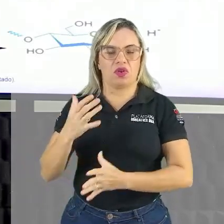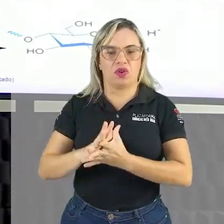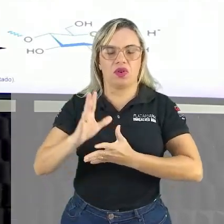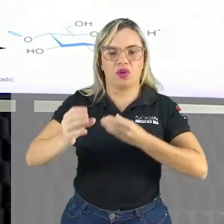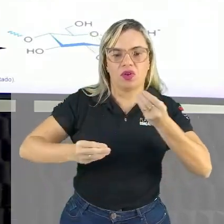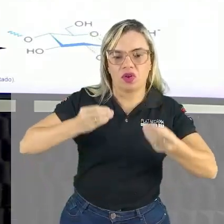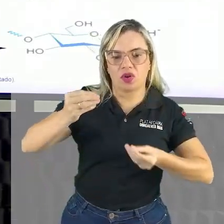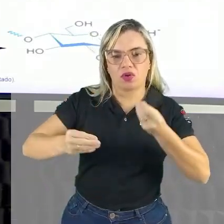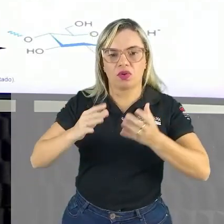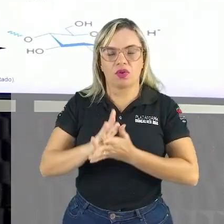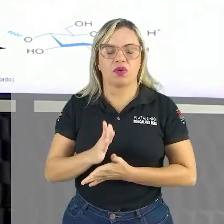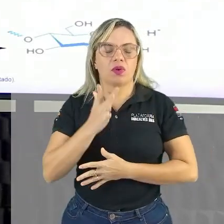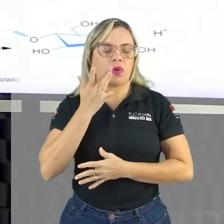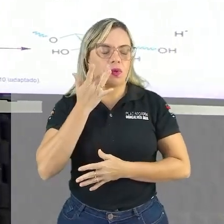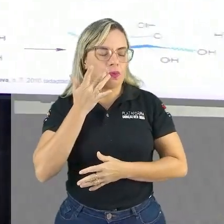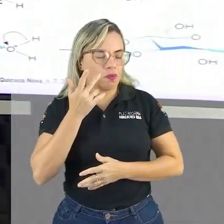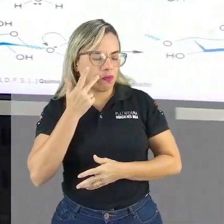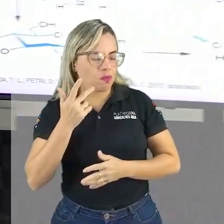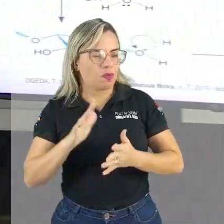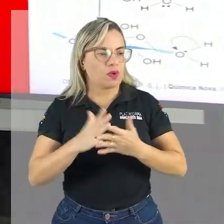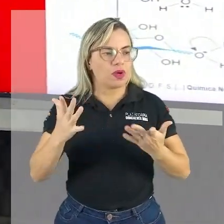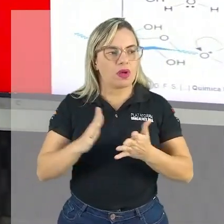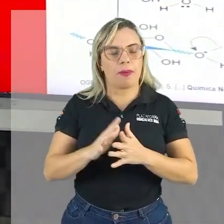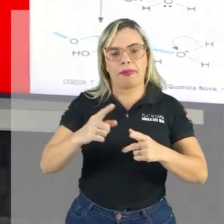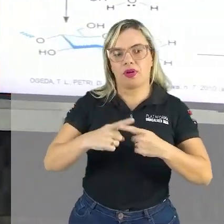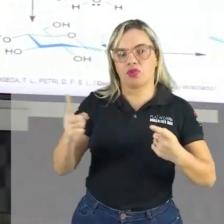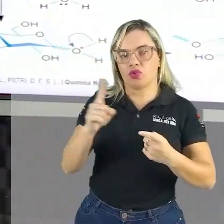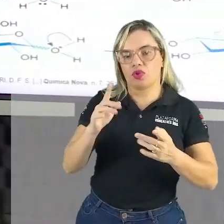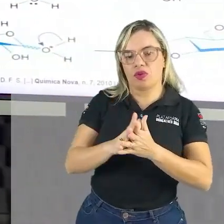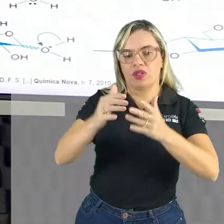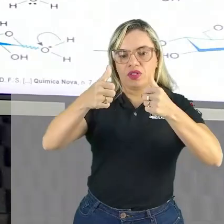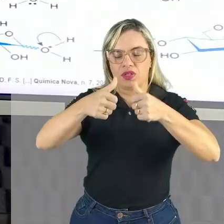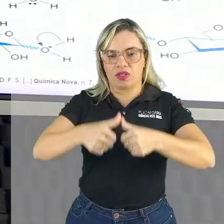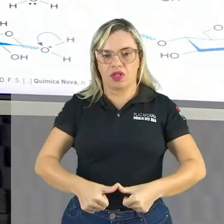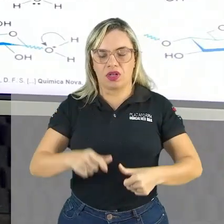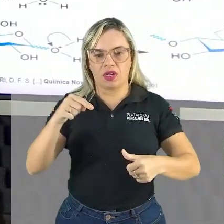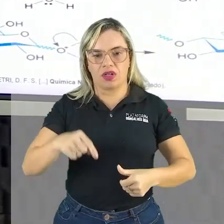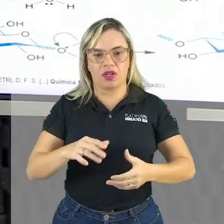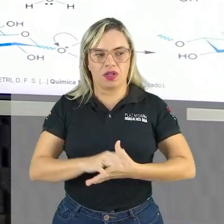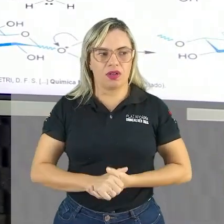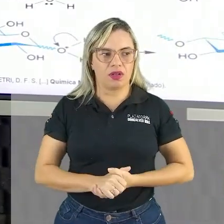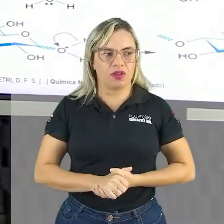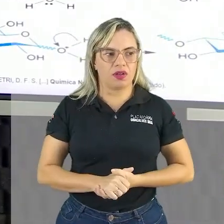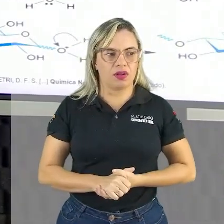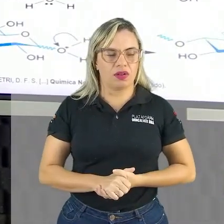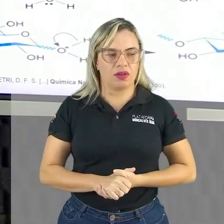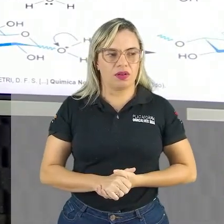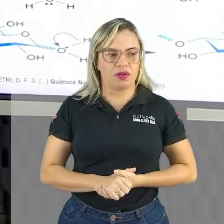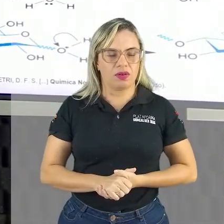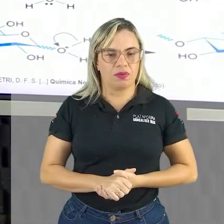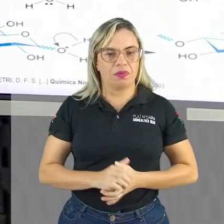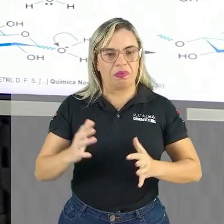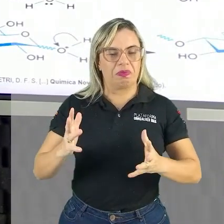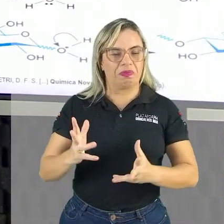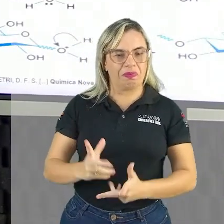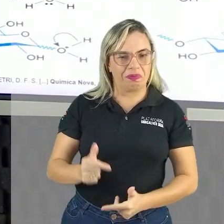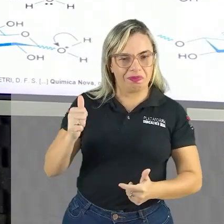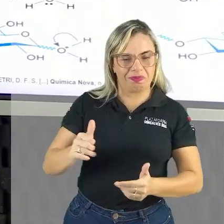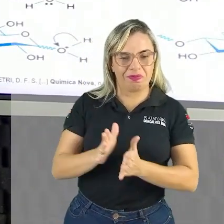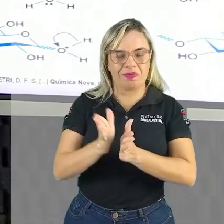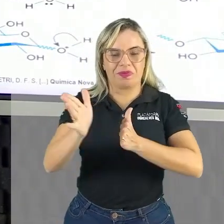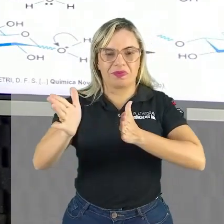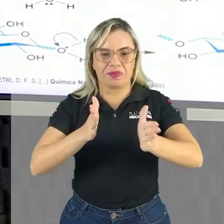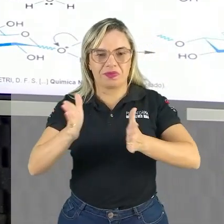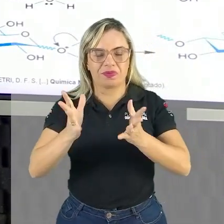fosse Fortaleza. Só que tu não vai ficar em Fortaleza. Esse lindão bem aqui, que é um composto